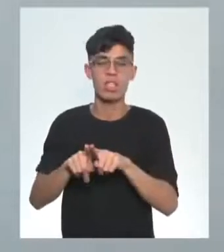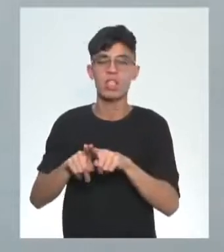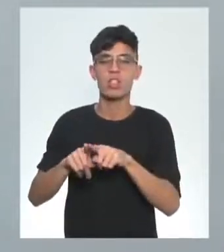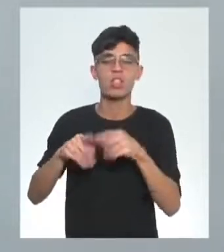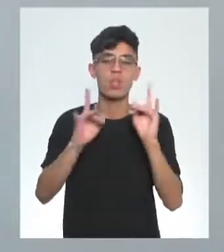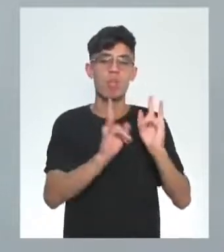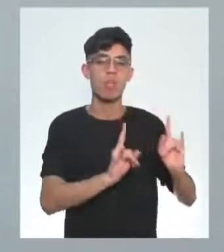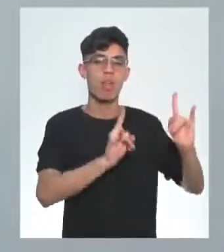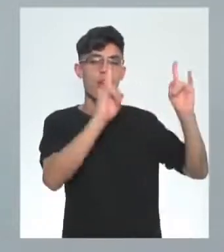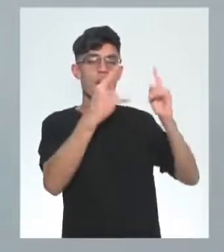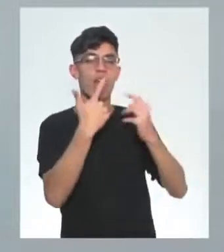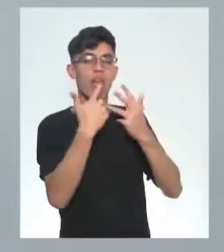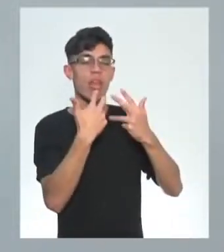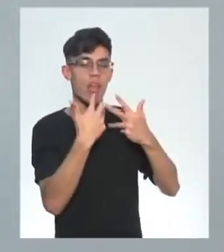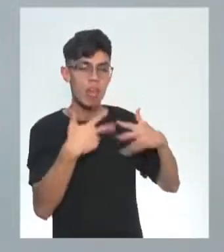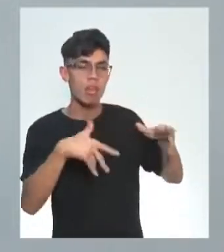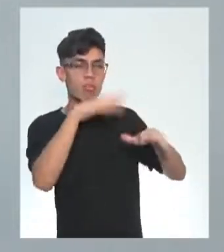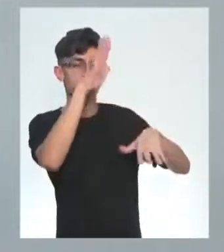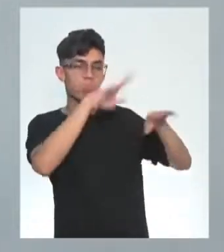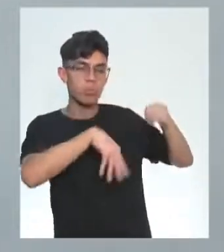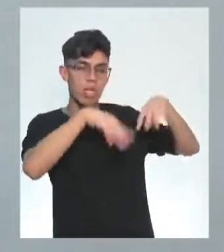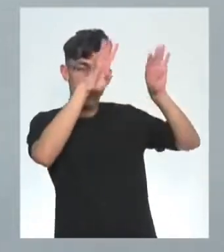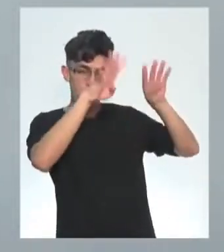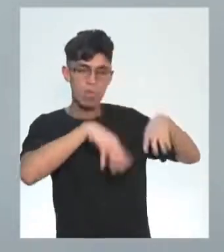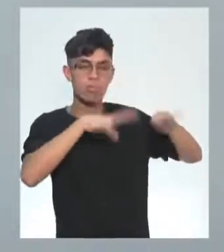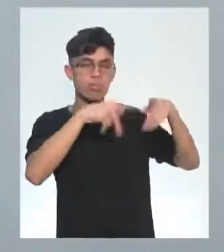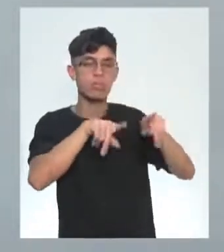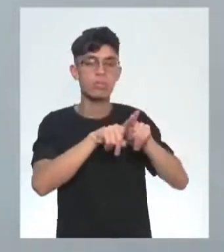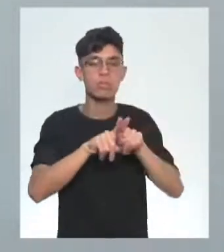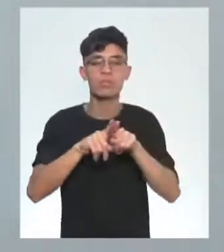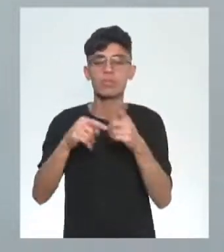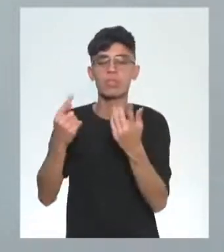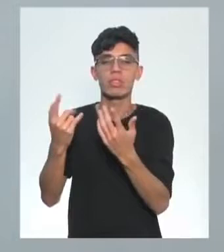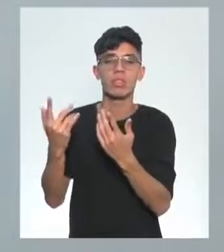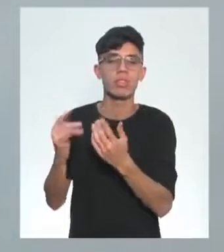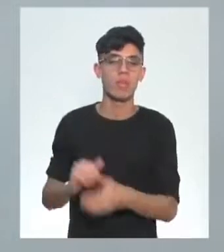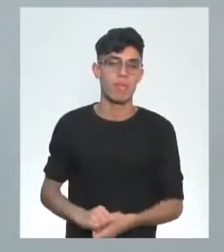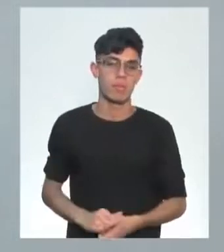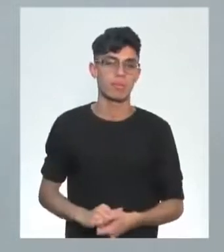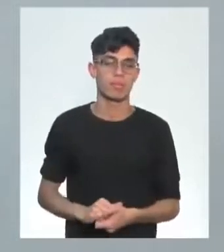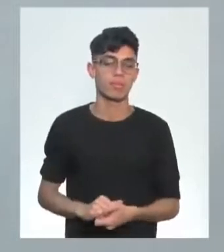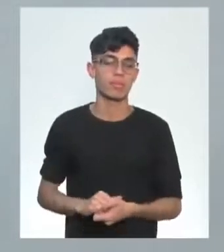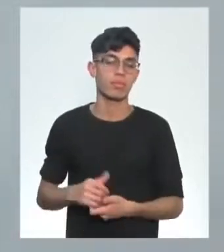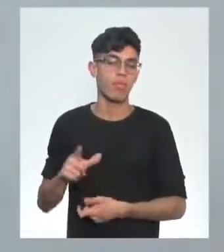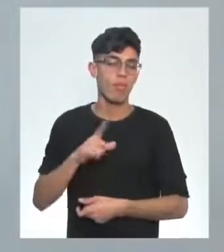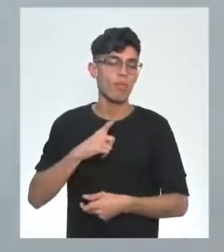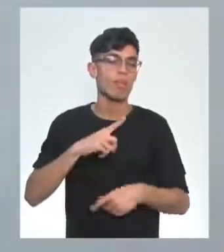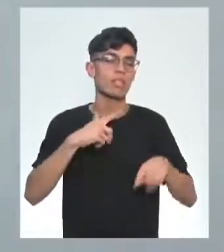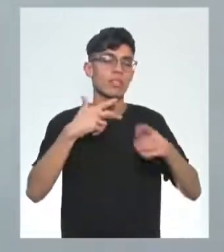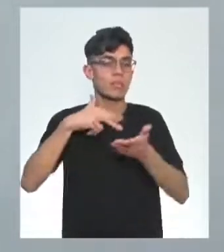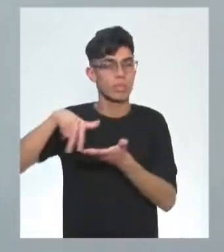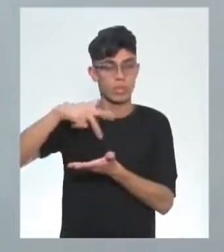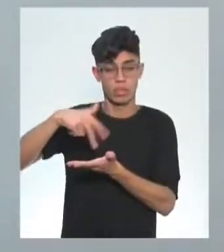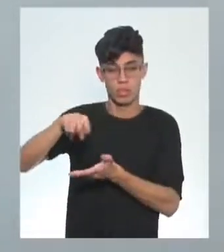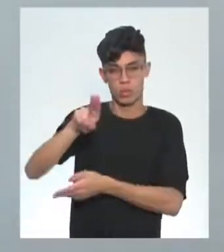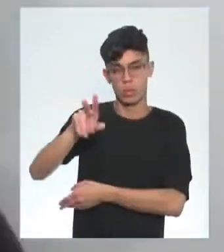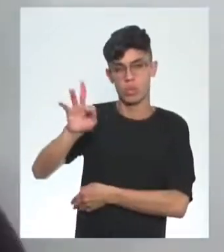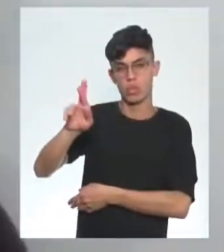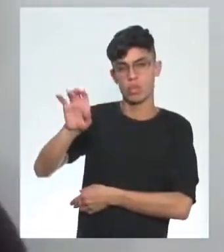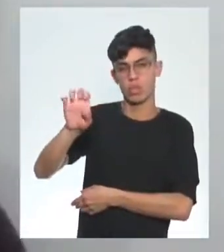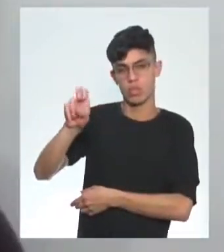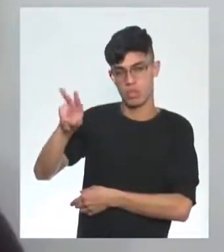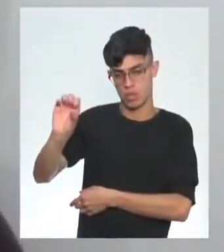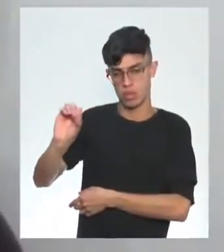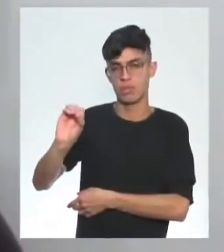verdade, Recife é a Veneza brasileira, rica em história e tem frevo, é isso aí, Mauro.